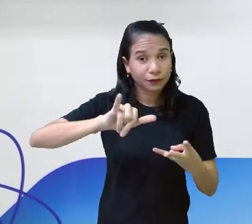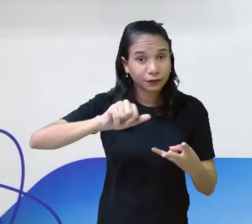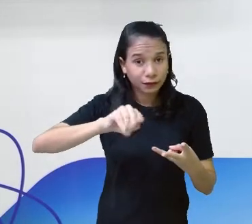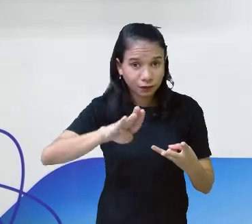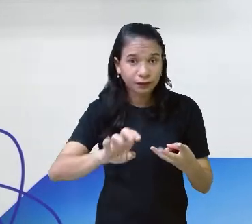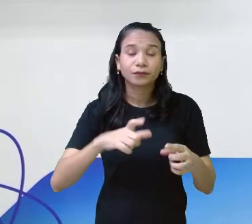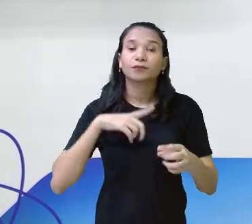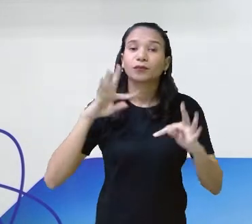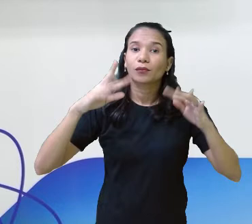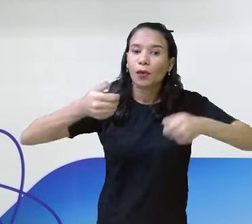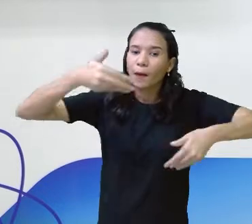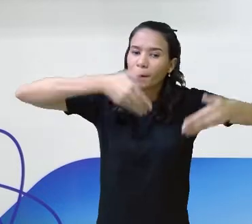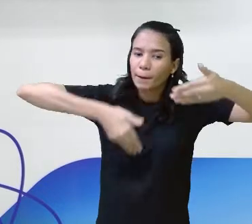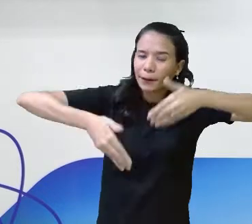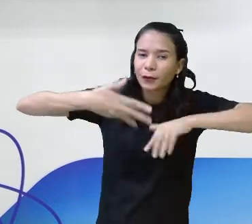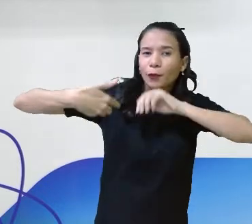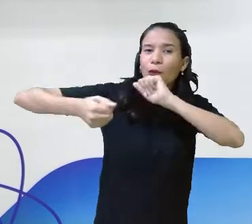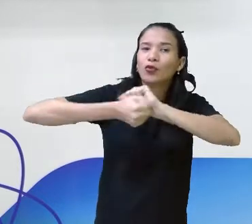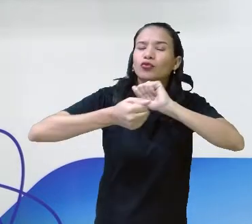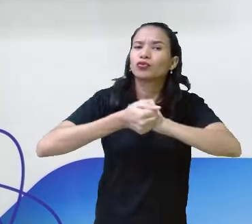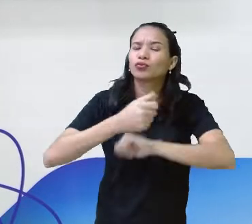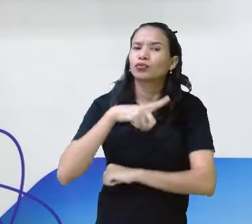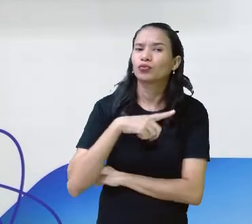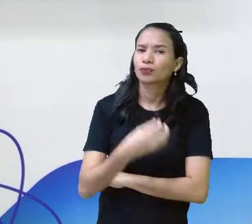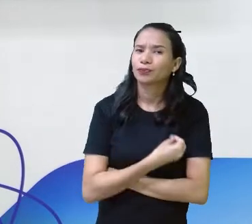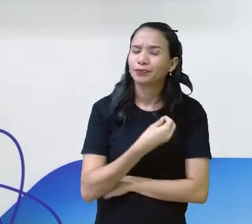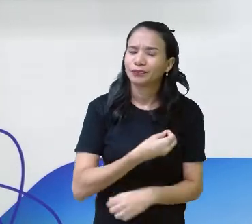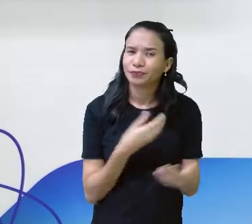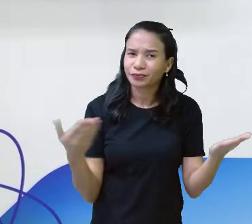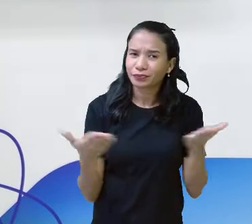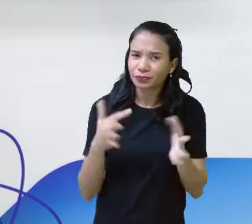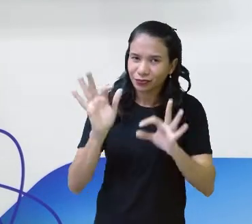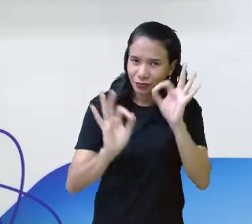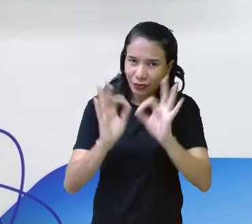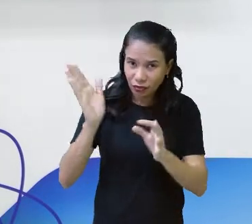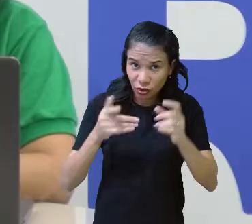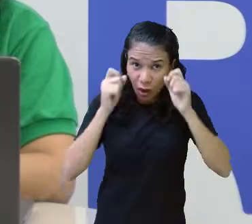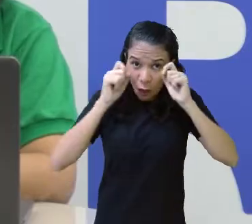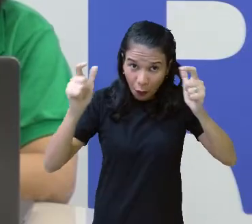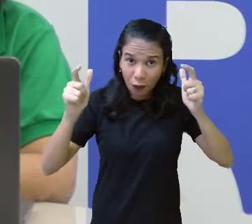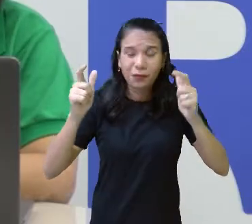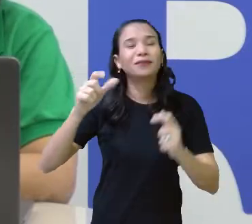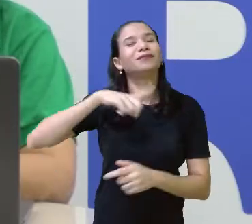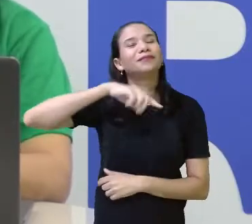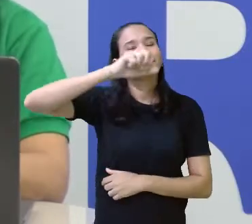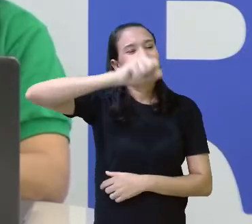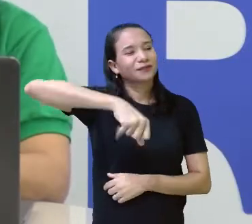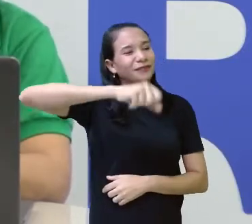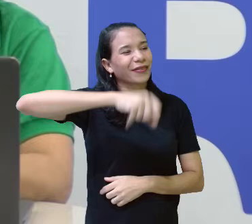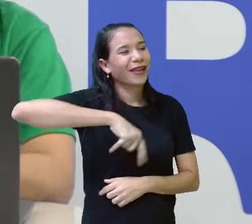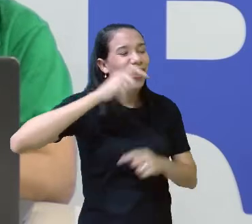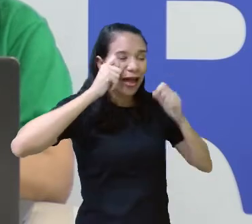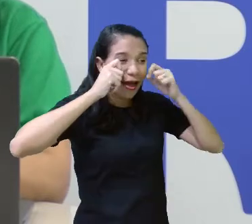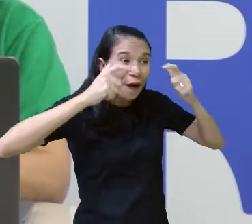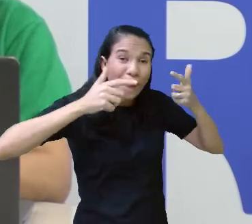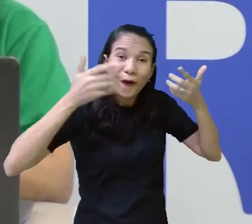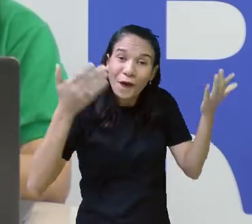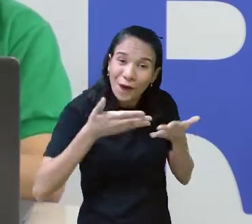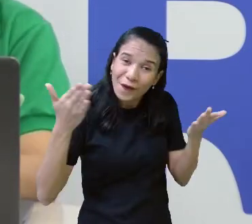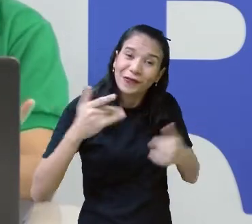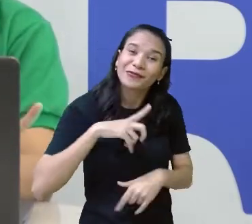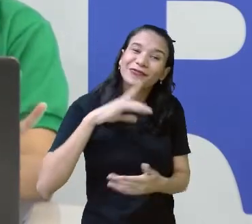participou sexta-feira. Será que essa turminha já está a postos aí, professora? Já acordaram? Claro, já acordaram. Hoje